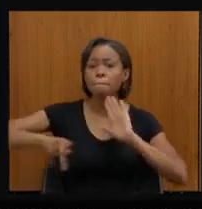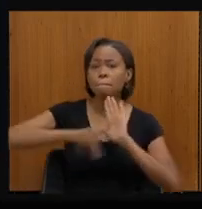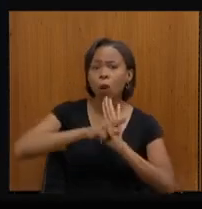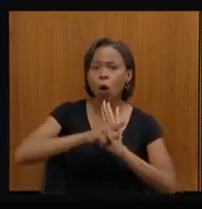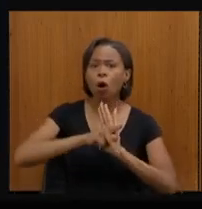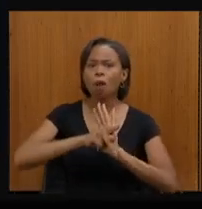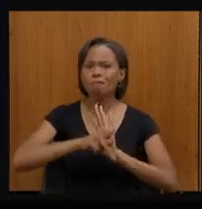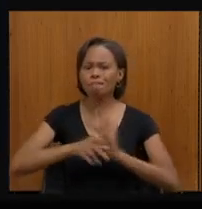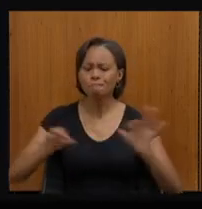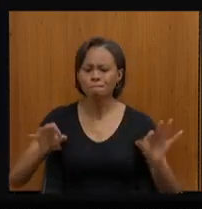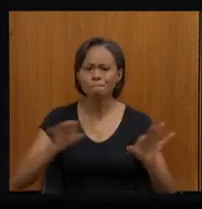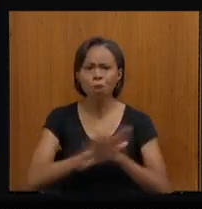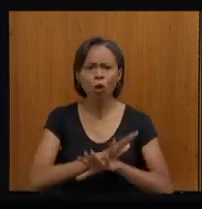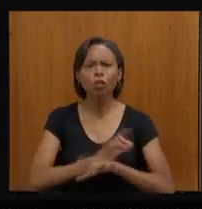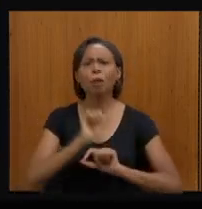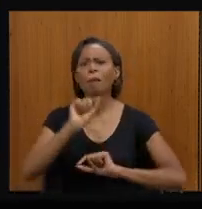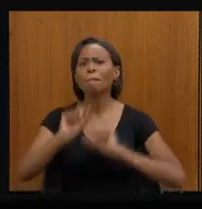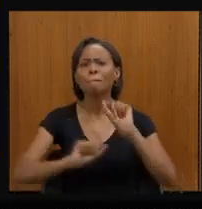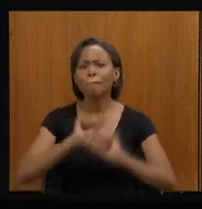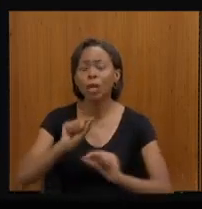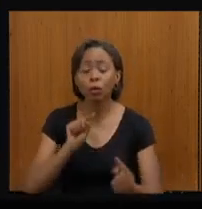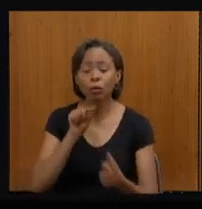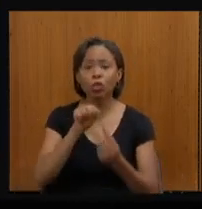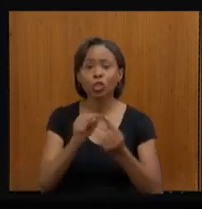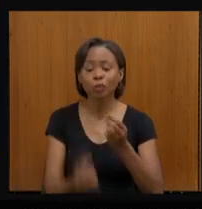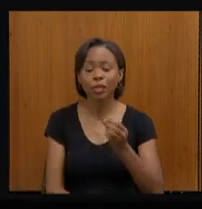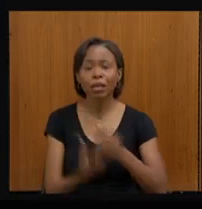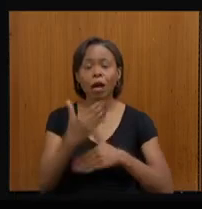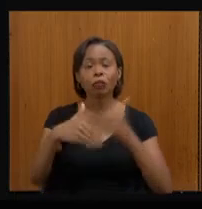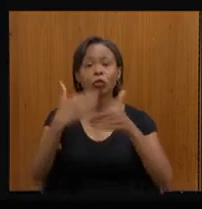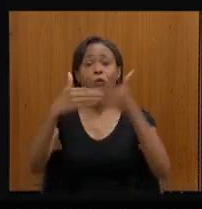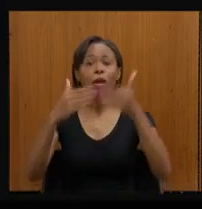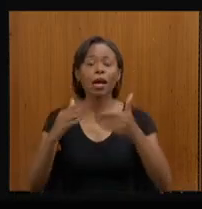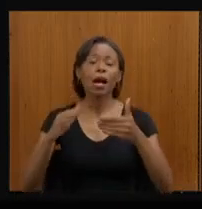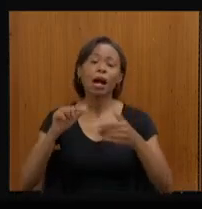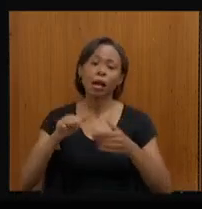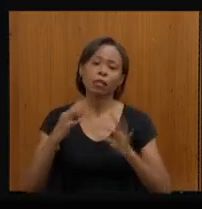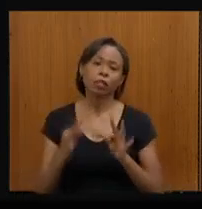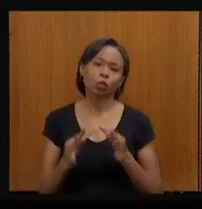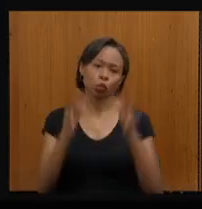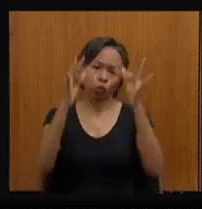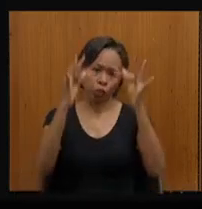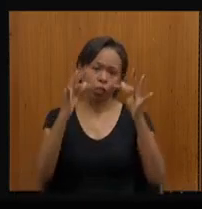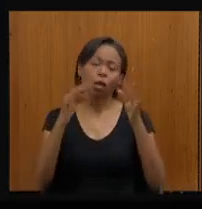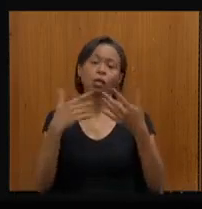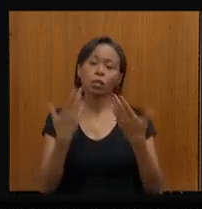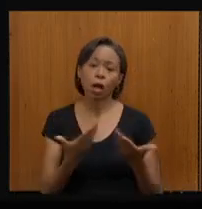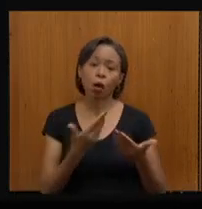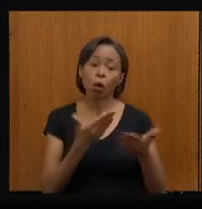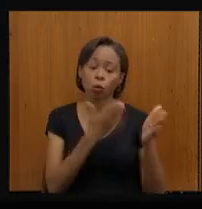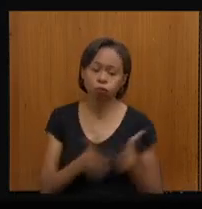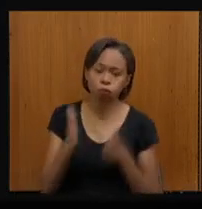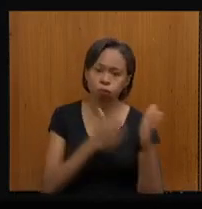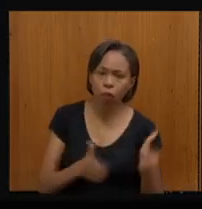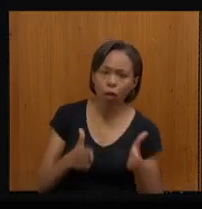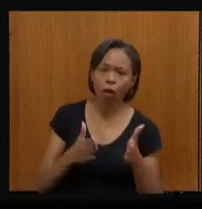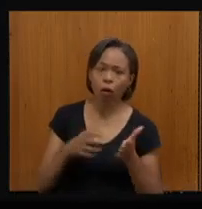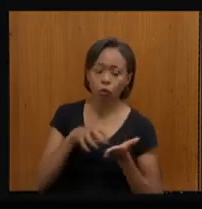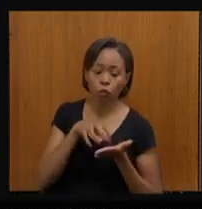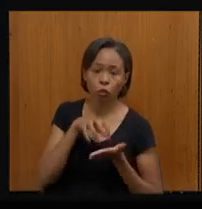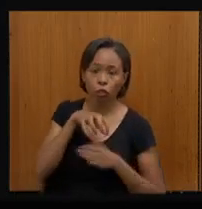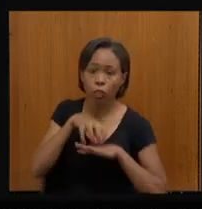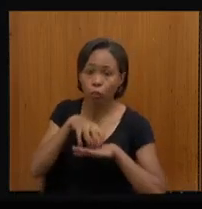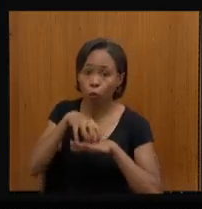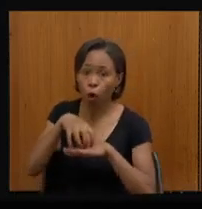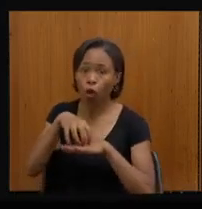desenvolvimento dessa tecnologia em todos e a inclui a gente tá conversando desde a da produção o transporte o armazenamento EA